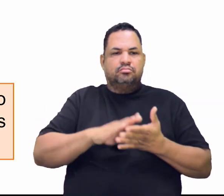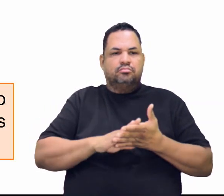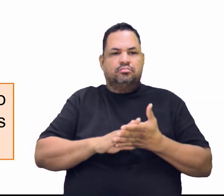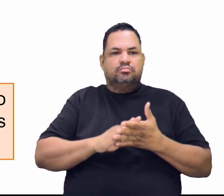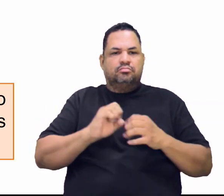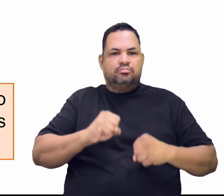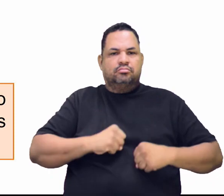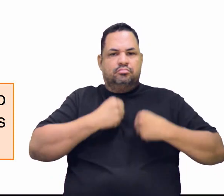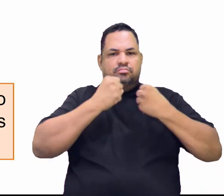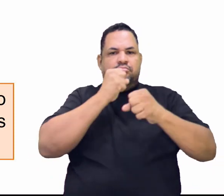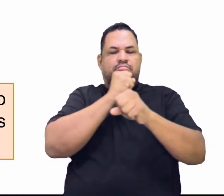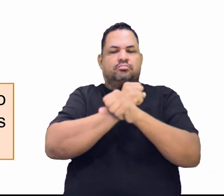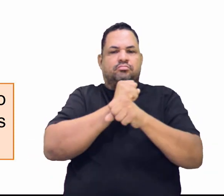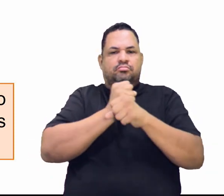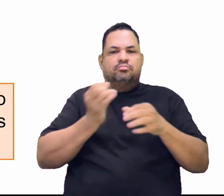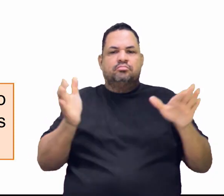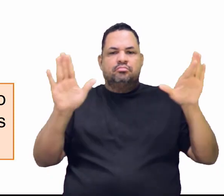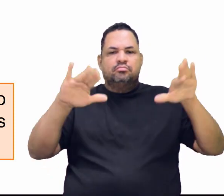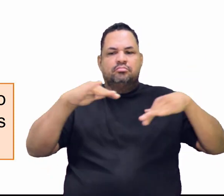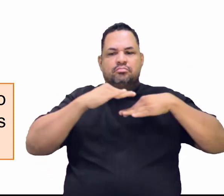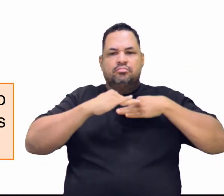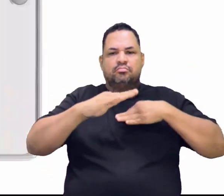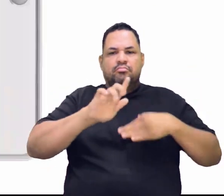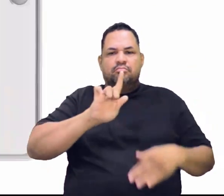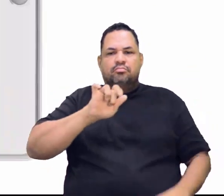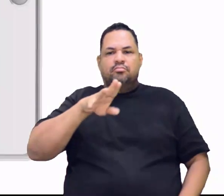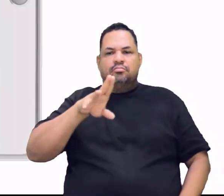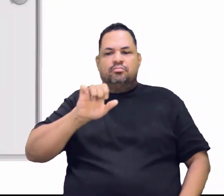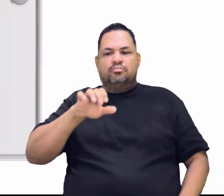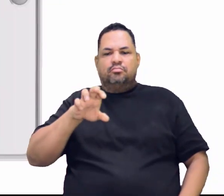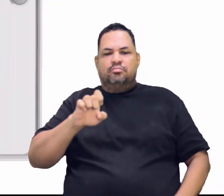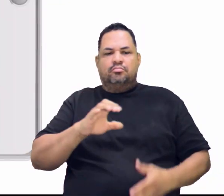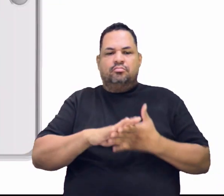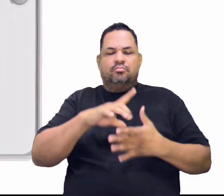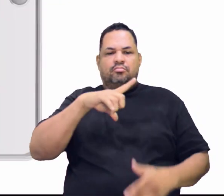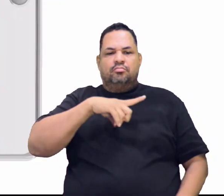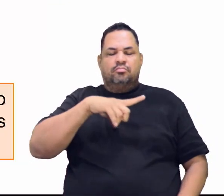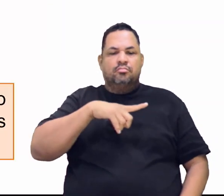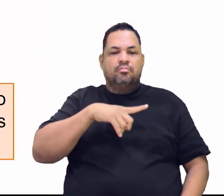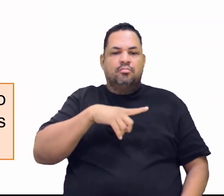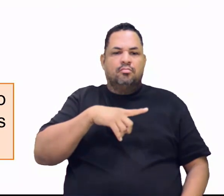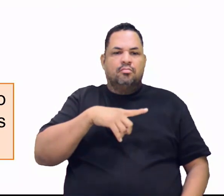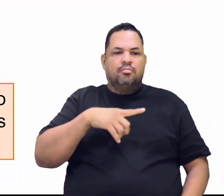A resistência escrava do Vale do Guaporé, como nós temos aqui, ó,